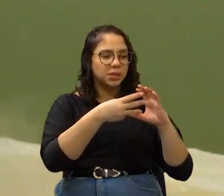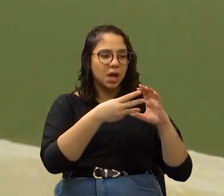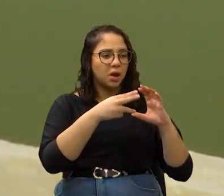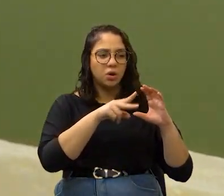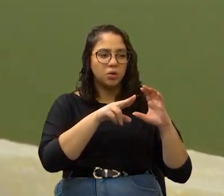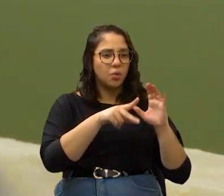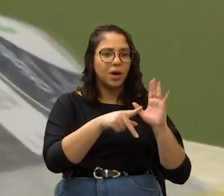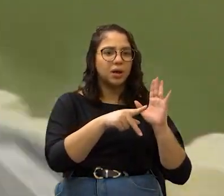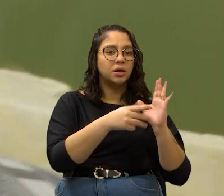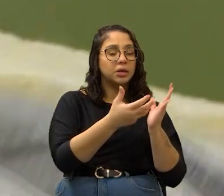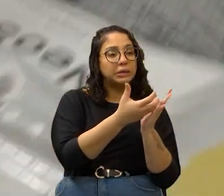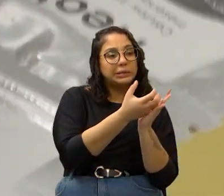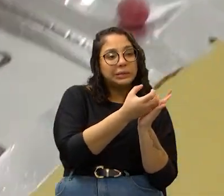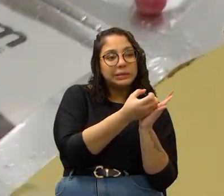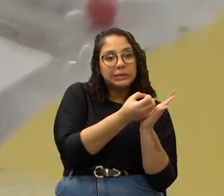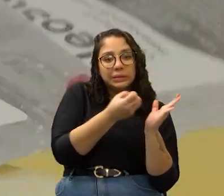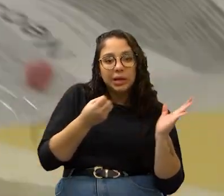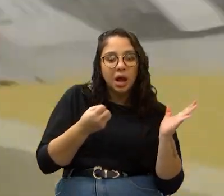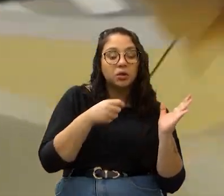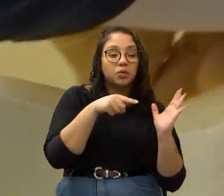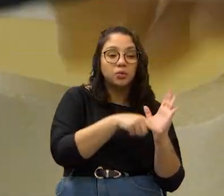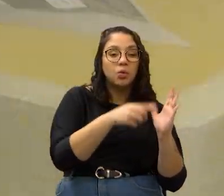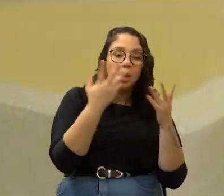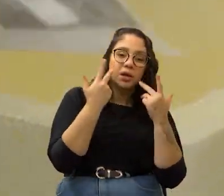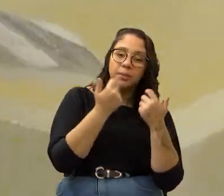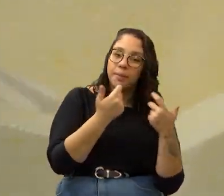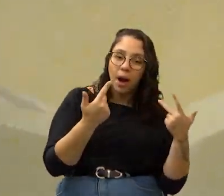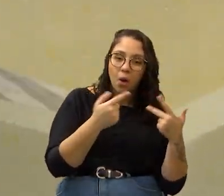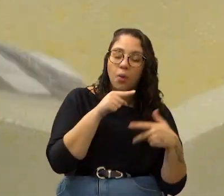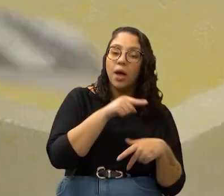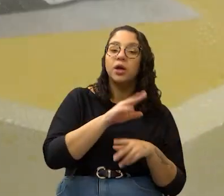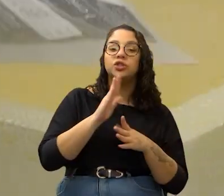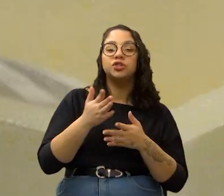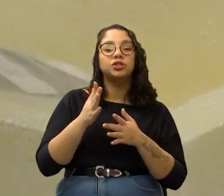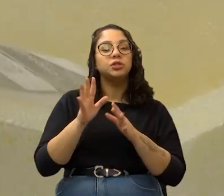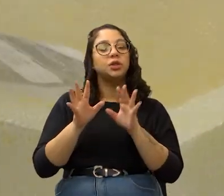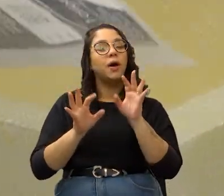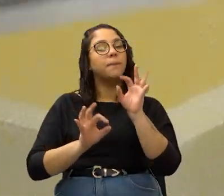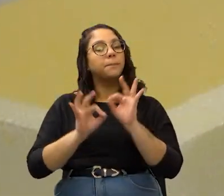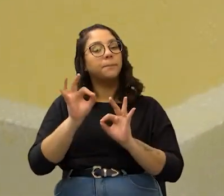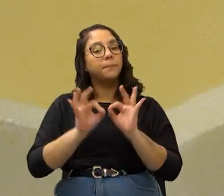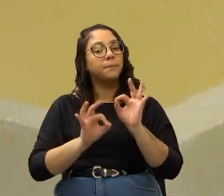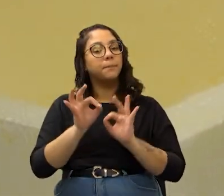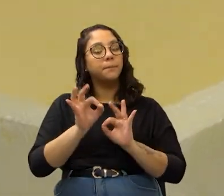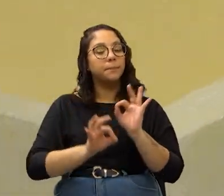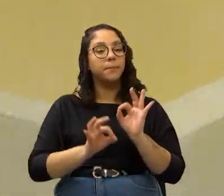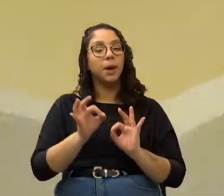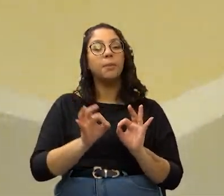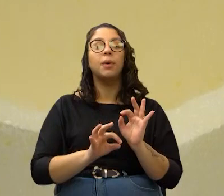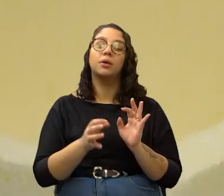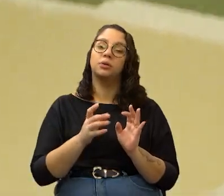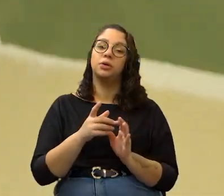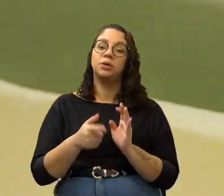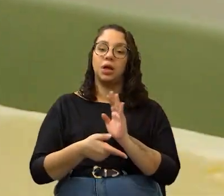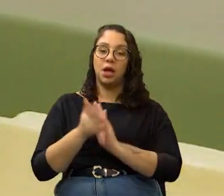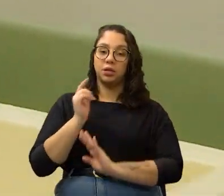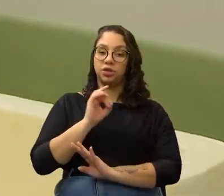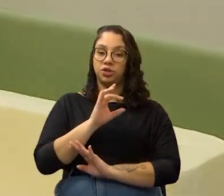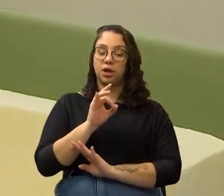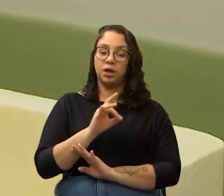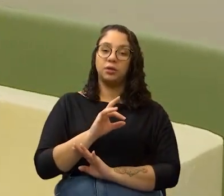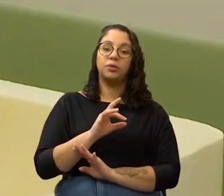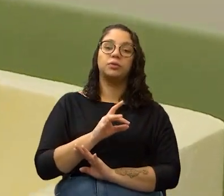retirada do próprio animal que vai fazer o tratamento. São células que você já tem preparadas, lógico que cada um para o